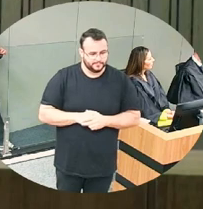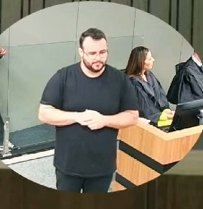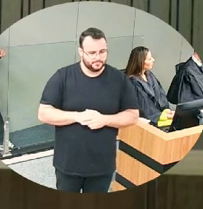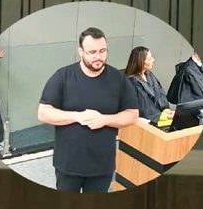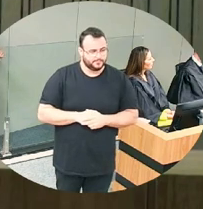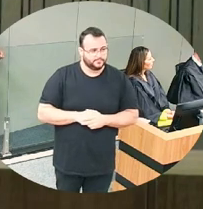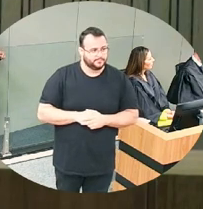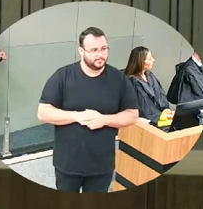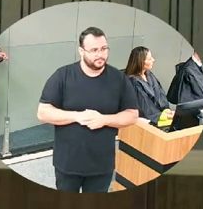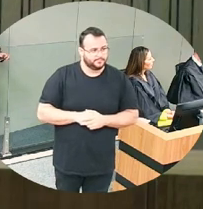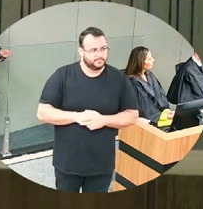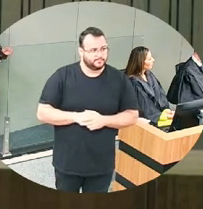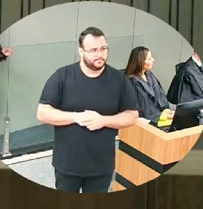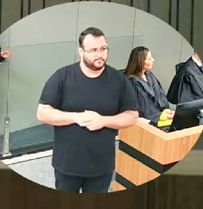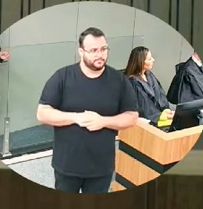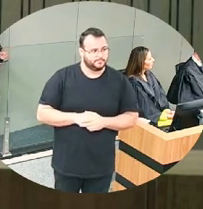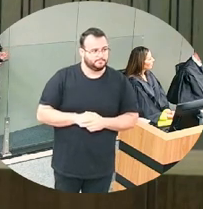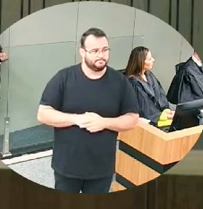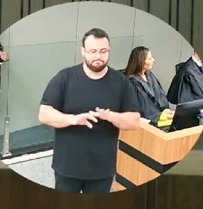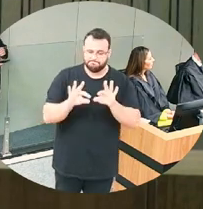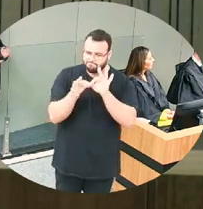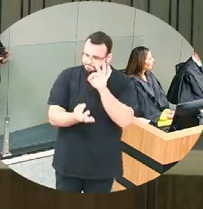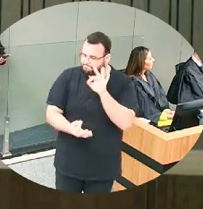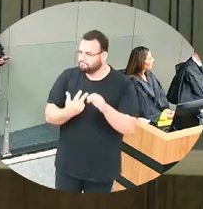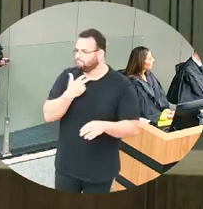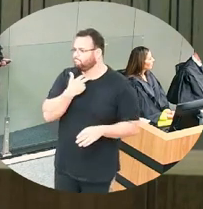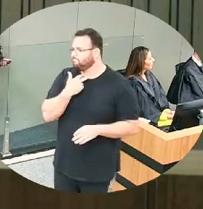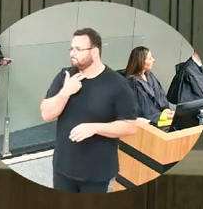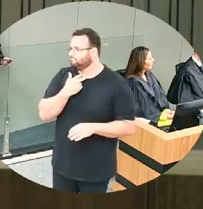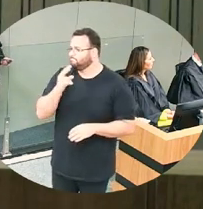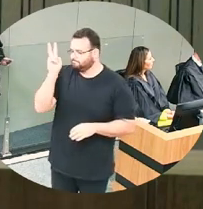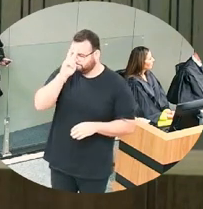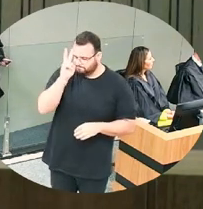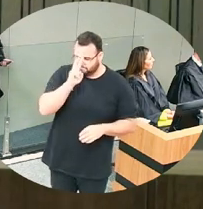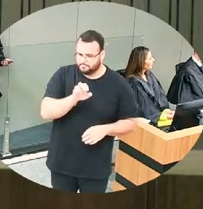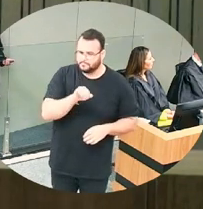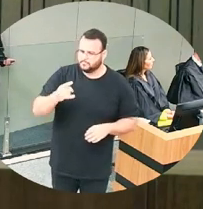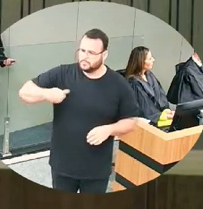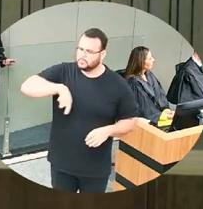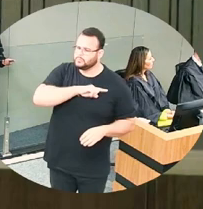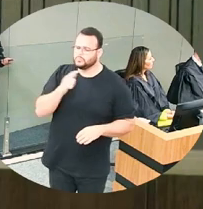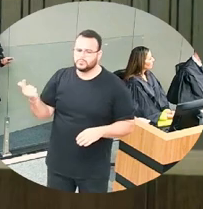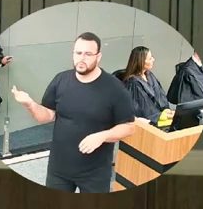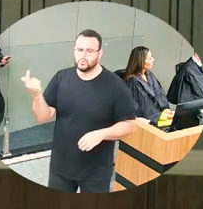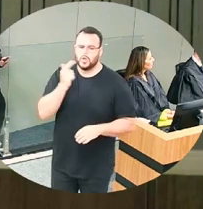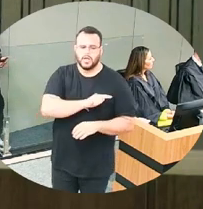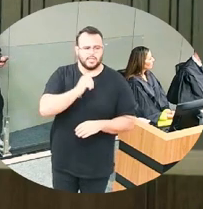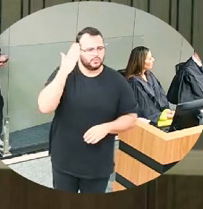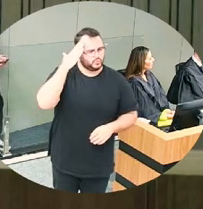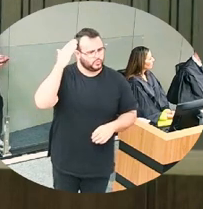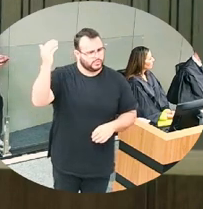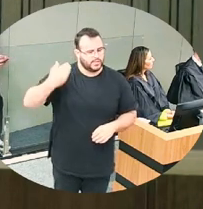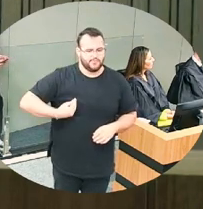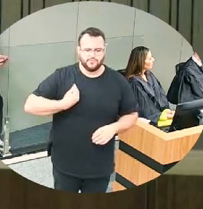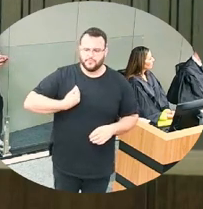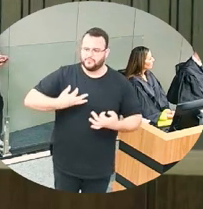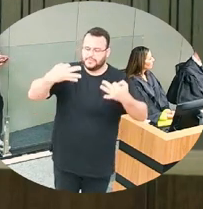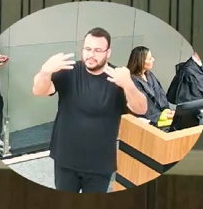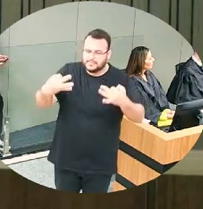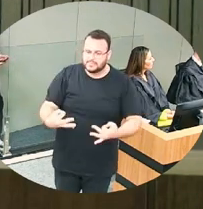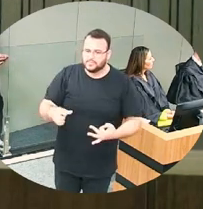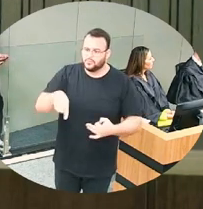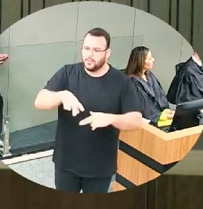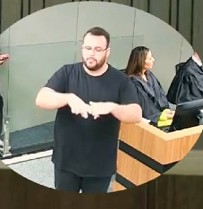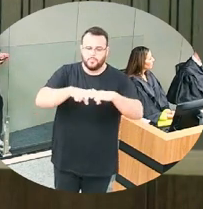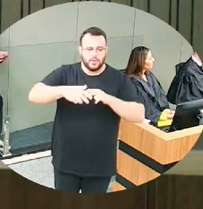institucional e para não me alongar ainda mais repris que se alcançamos algum sucesso na vida certamente isso